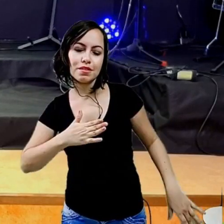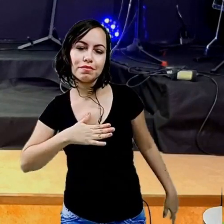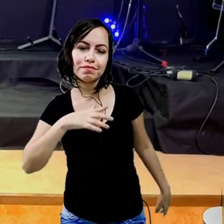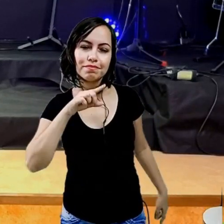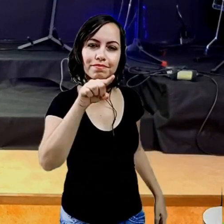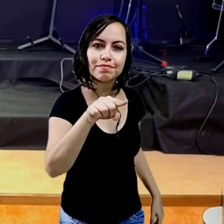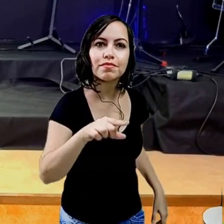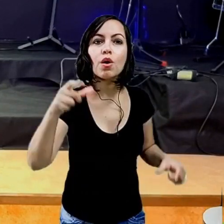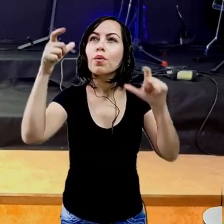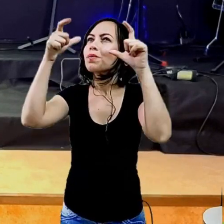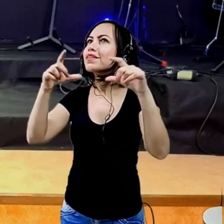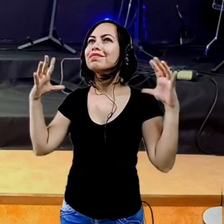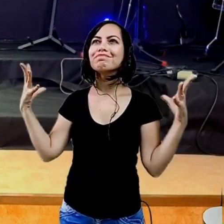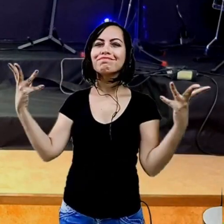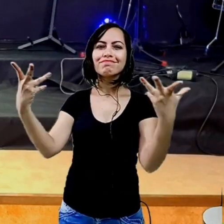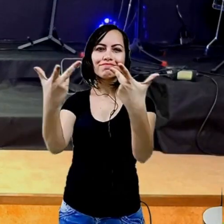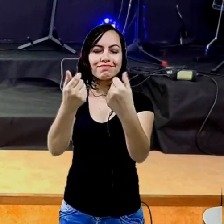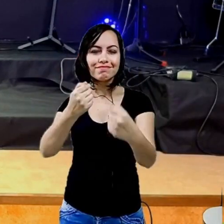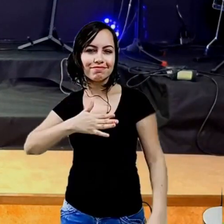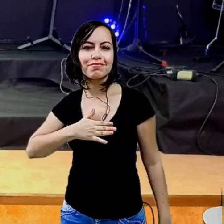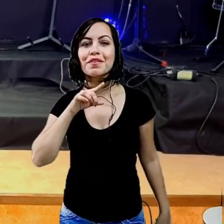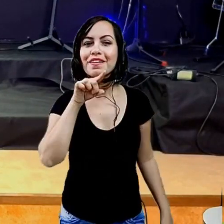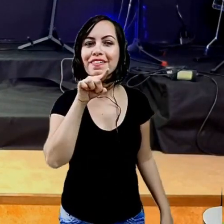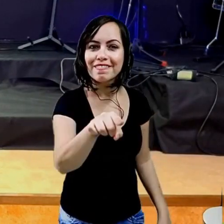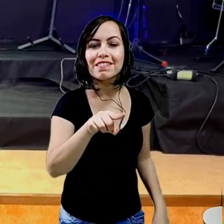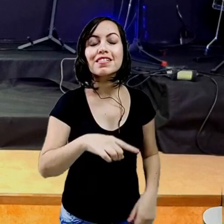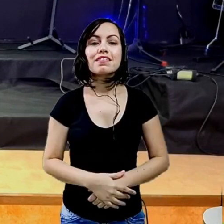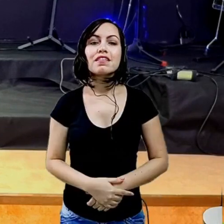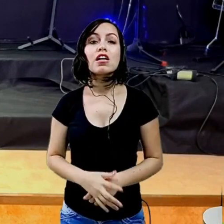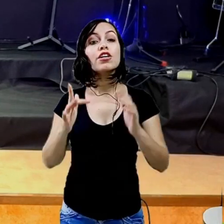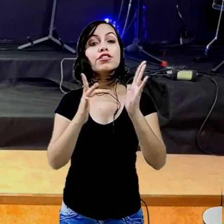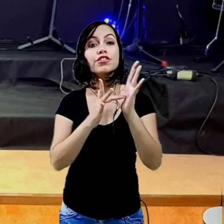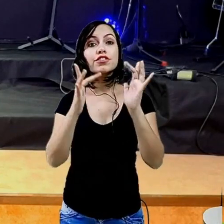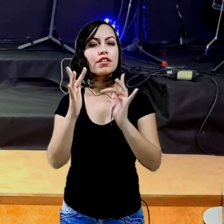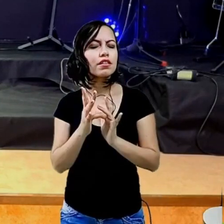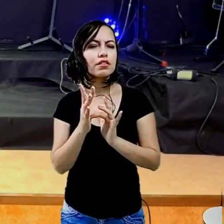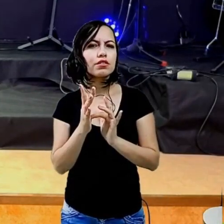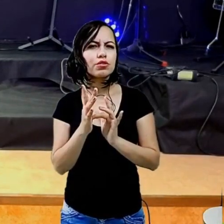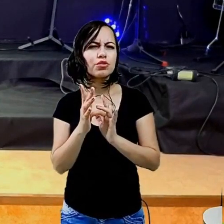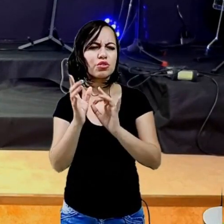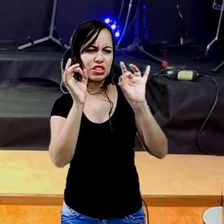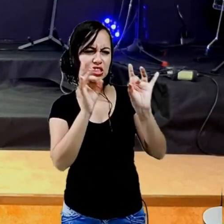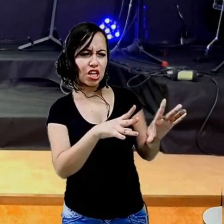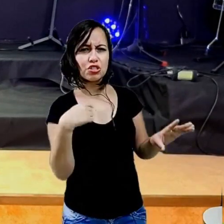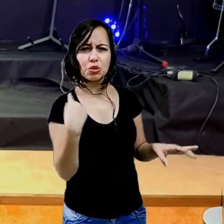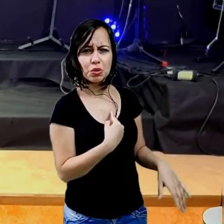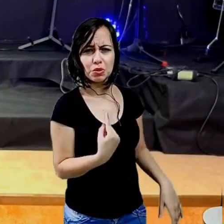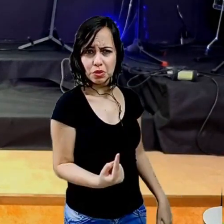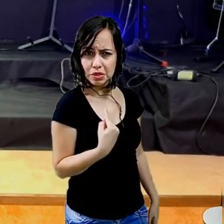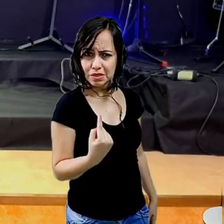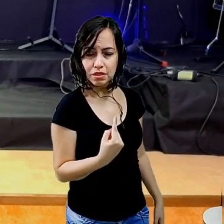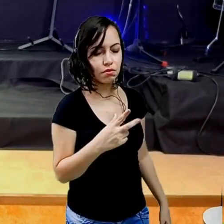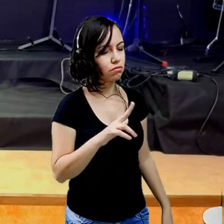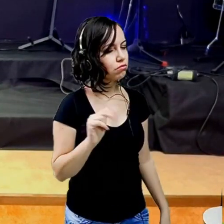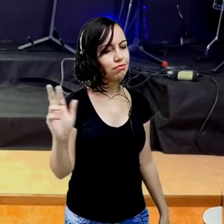Um lugar maravilhoso para mim e para você. Jesus, Ele não deixa a gente só em nenhum momento de